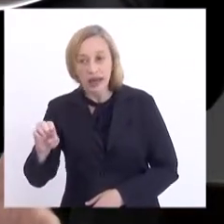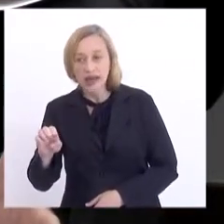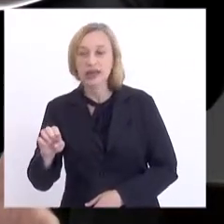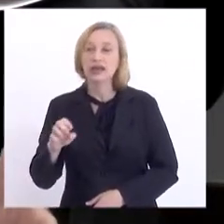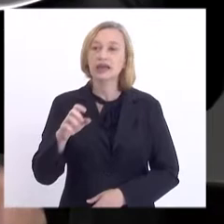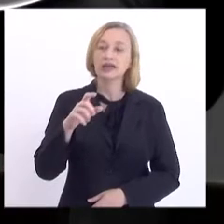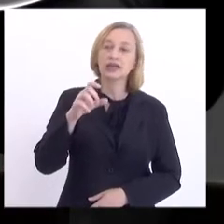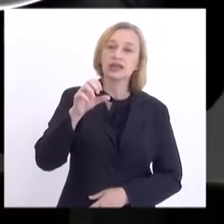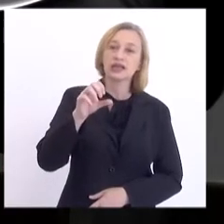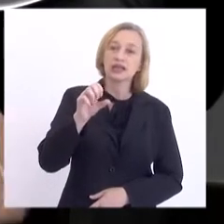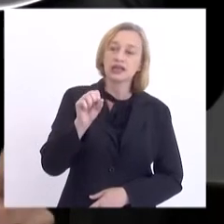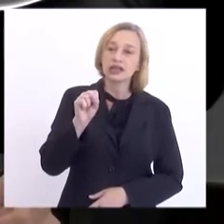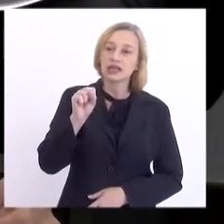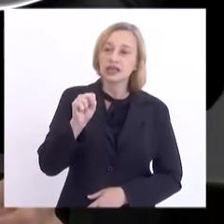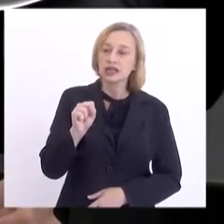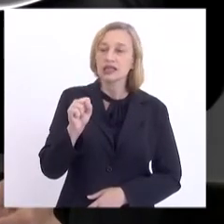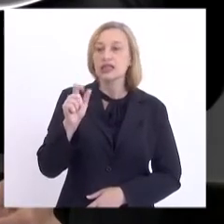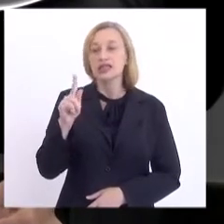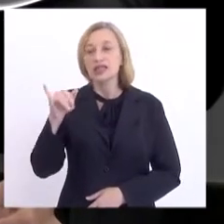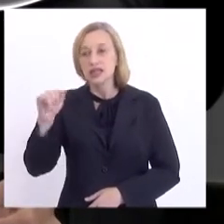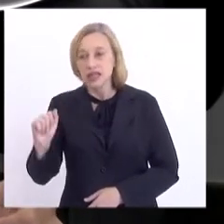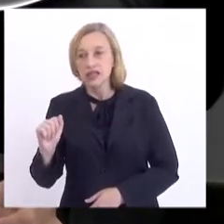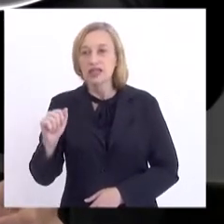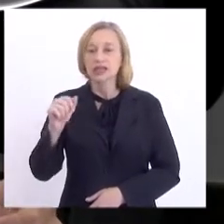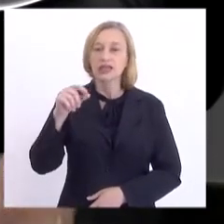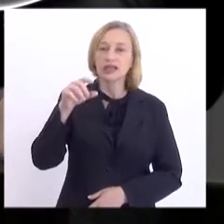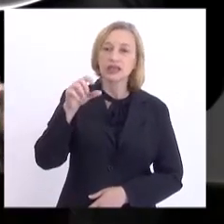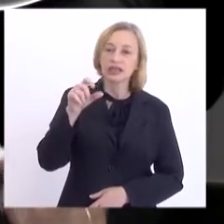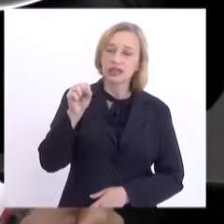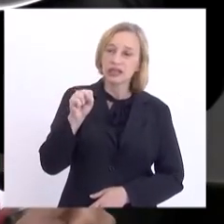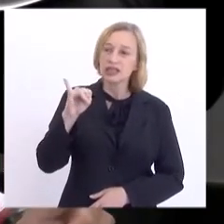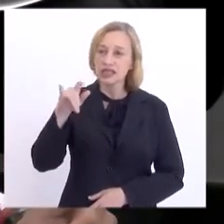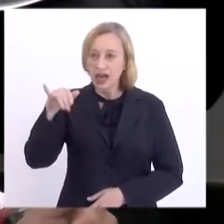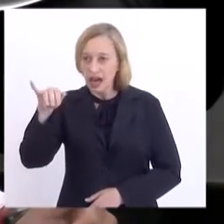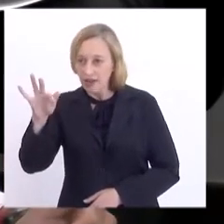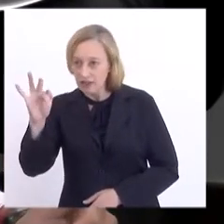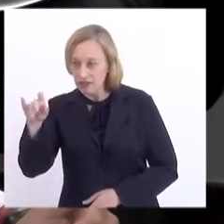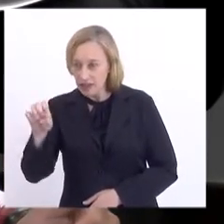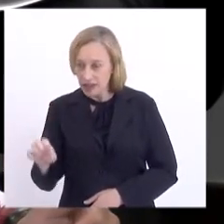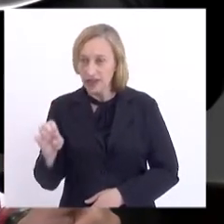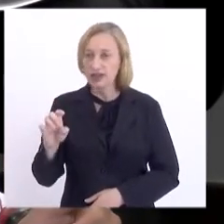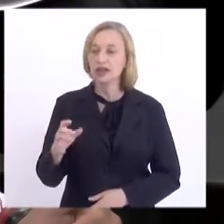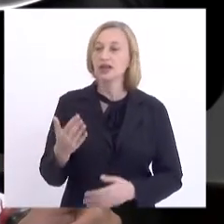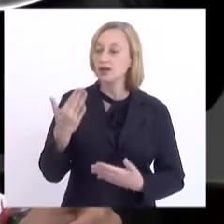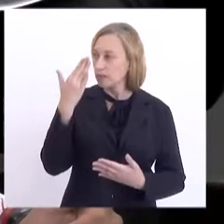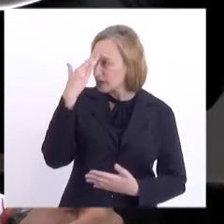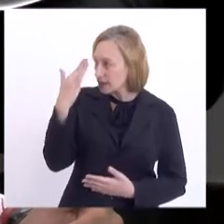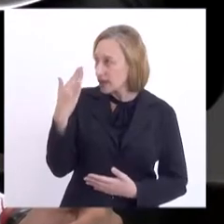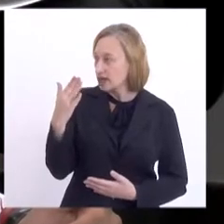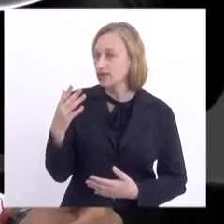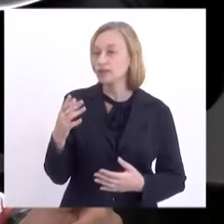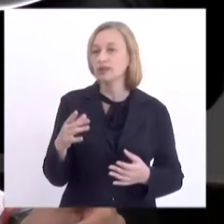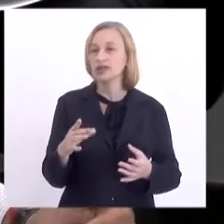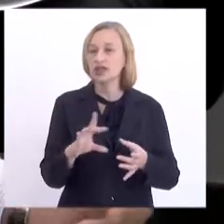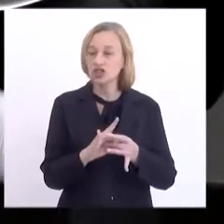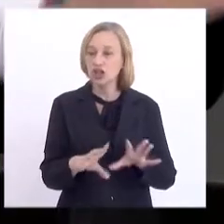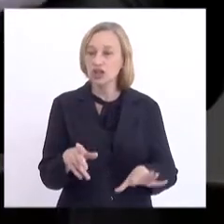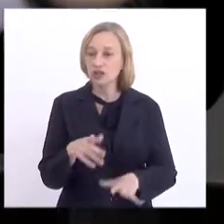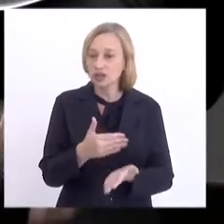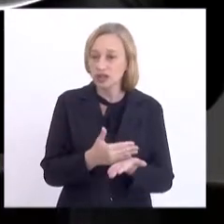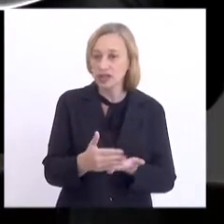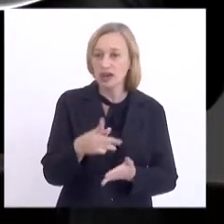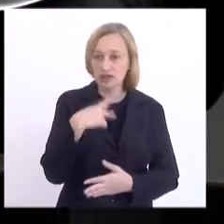siafi e 14 que a gente está implementando agora tá então Obrigado Senhor pelo senhor ter me permitido abrir os parênteses